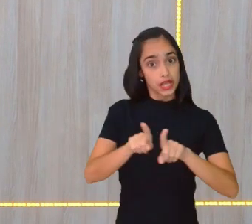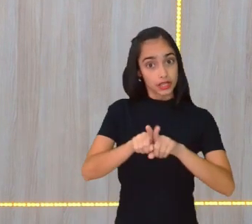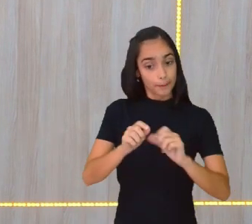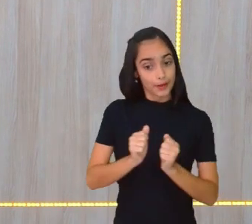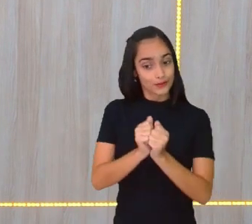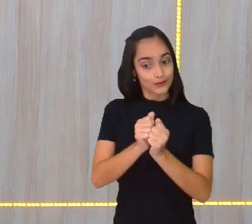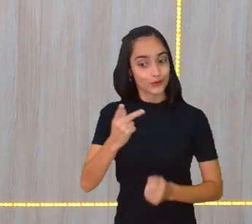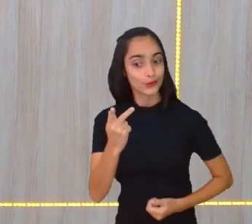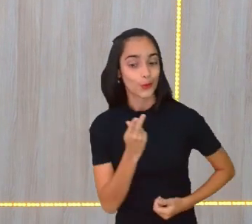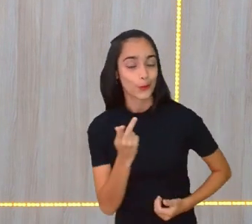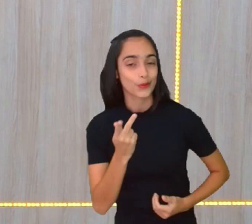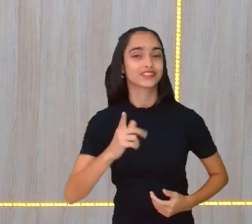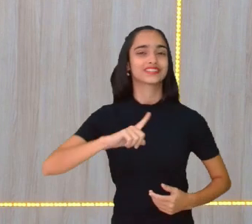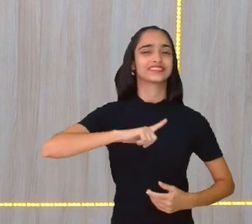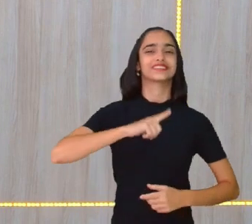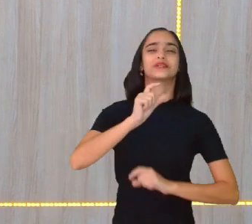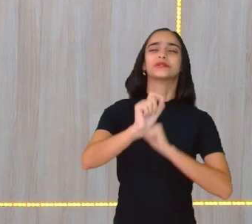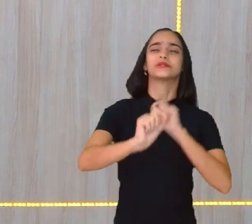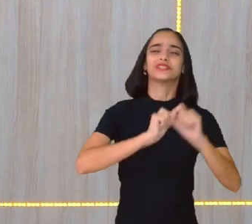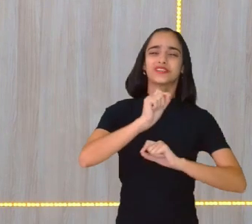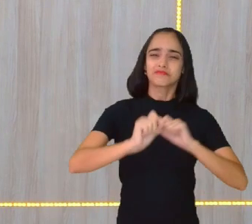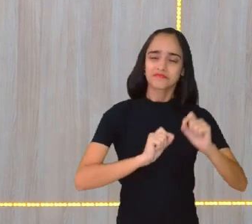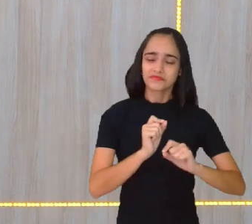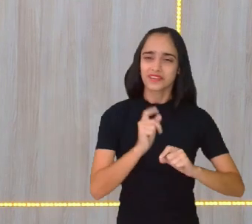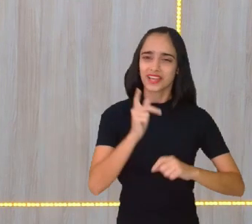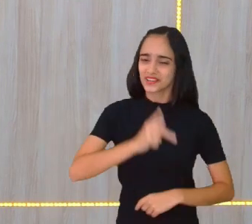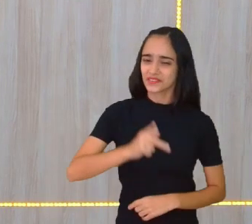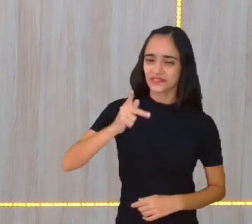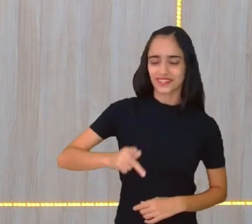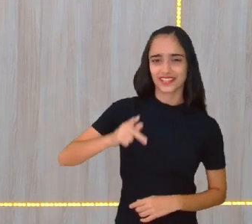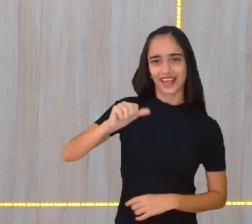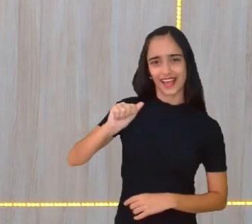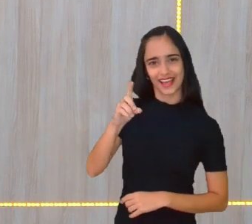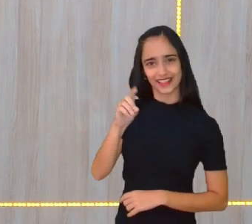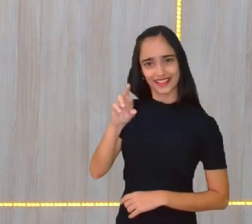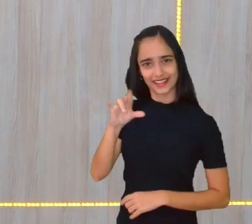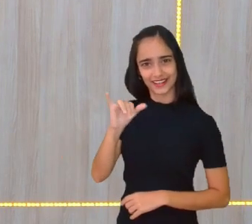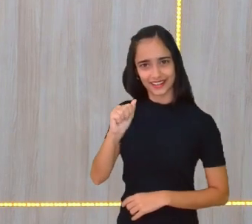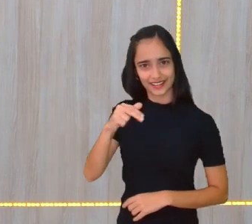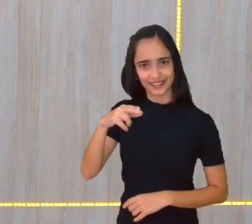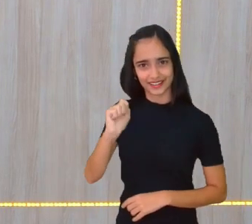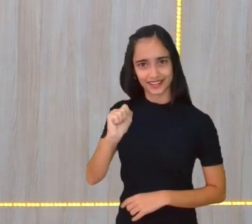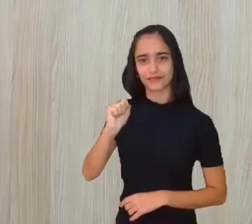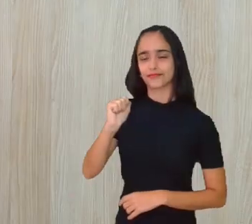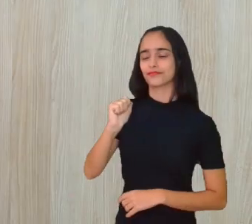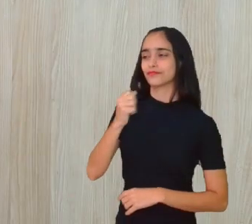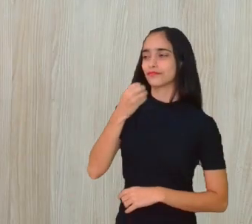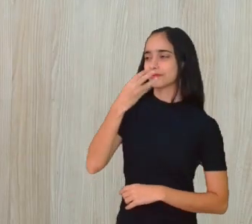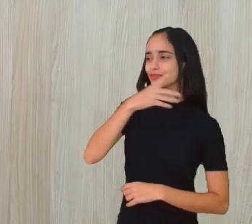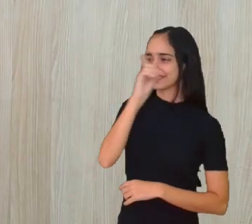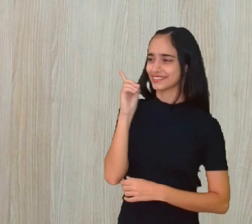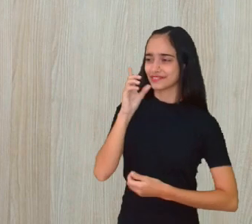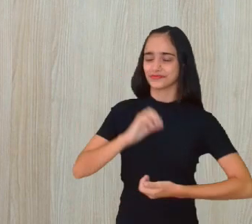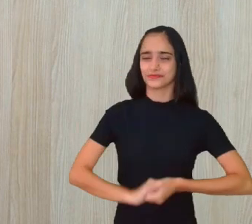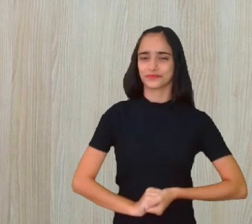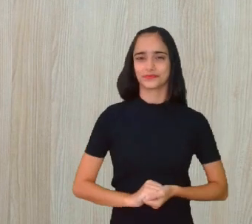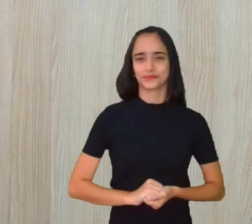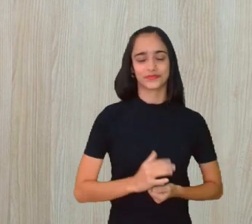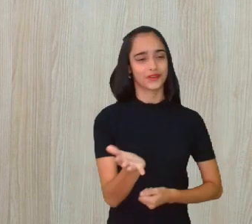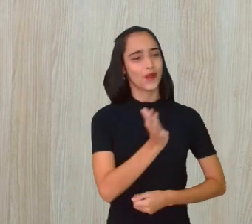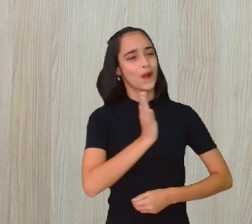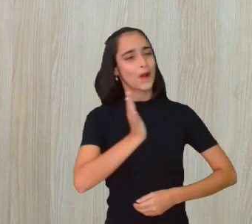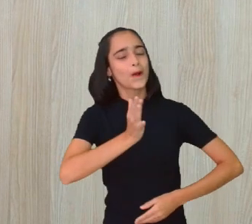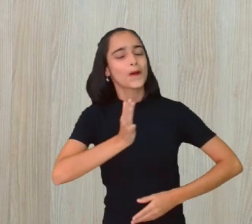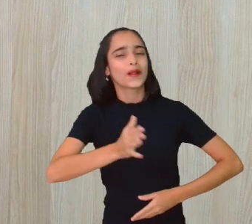no chat, conversando com vocês aí em casa, eu tenho a professora Adriana Maria. Vamos dar um oi para ela? Olá, pessoal,